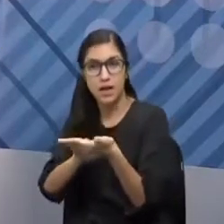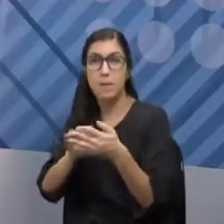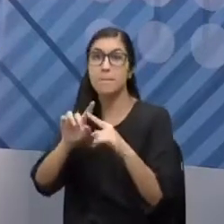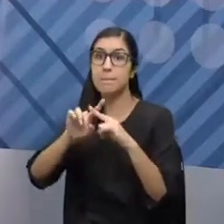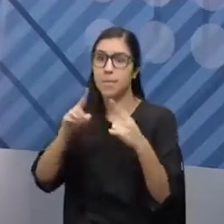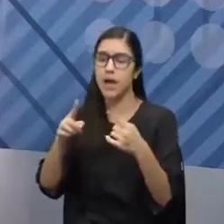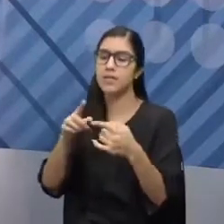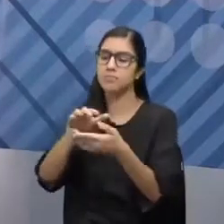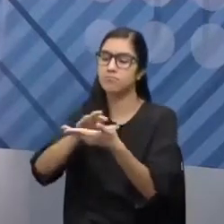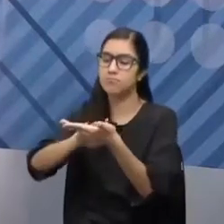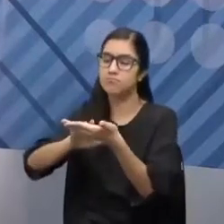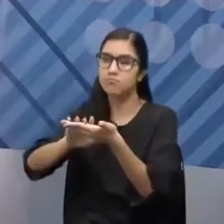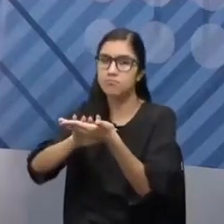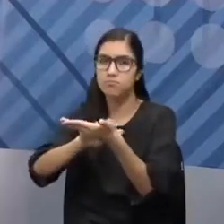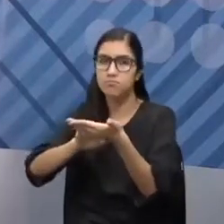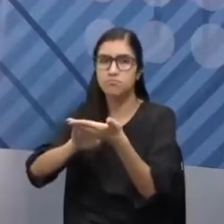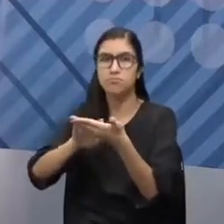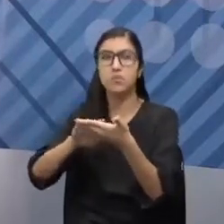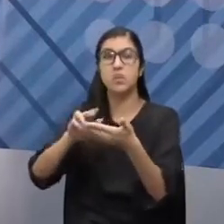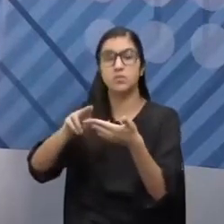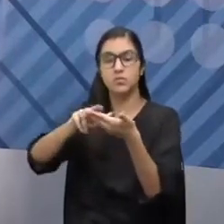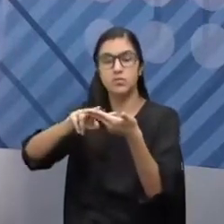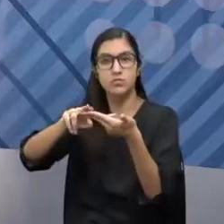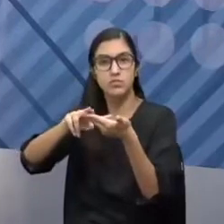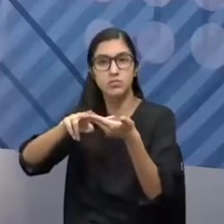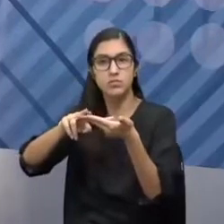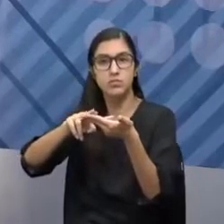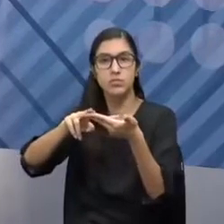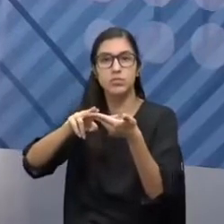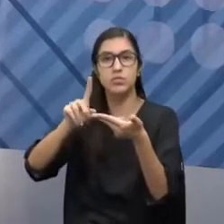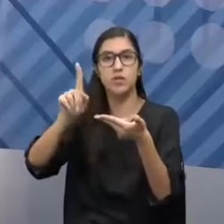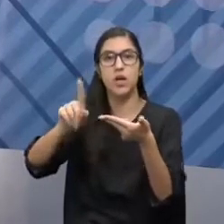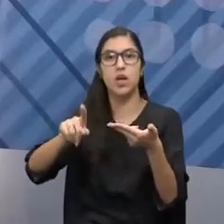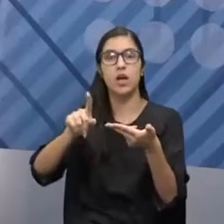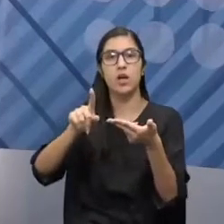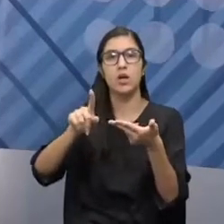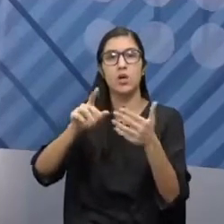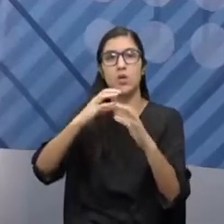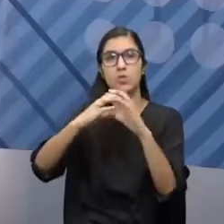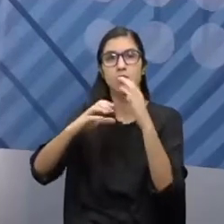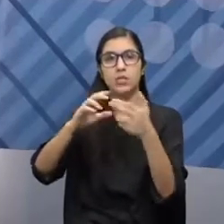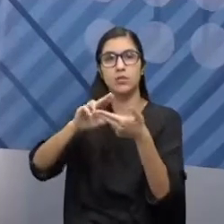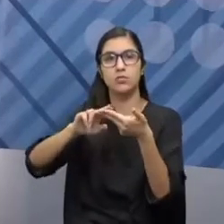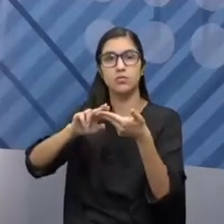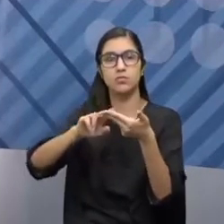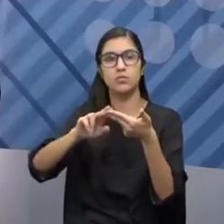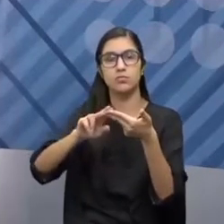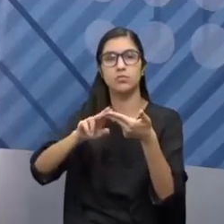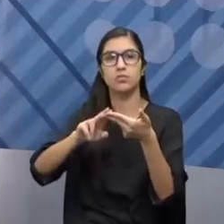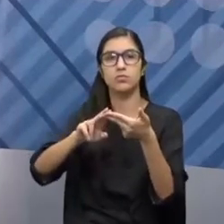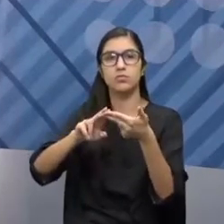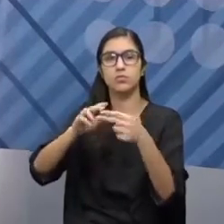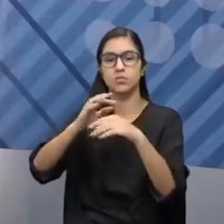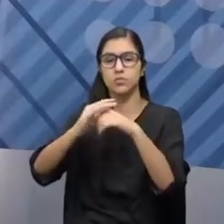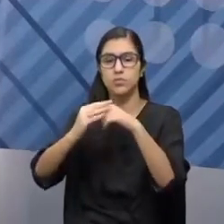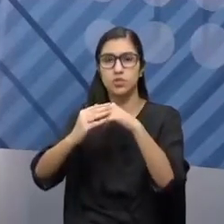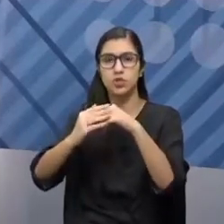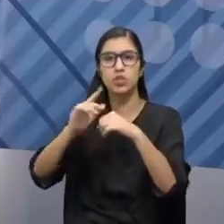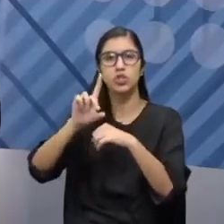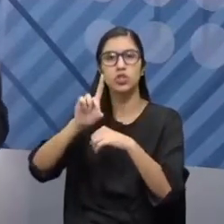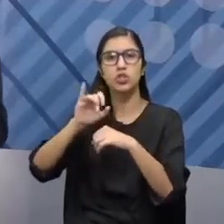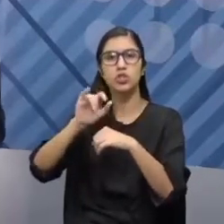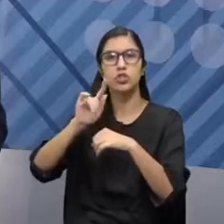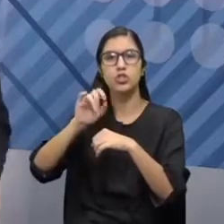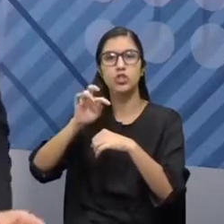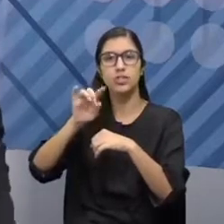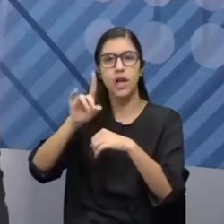também tátil, como às vezes a comunicação feita como o Braille digitado, o Braille tátil ou o Braille digitado.